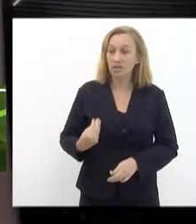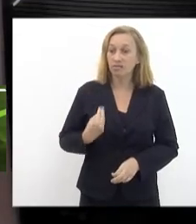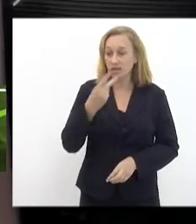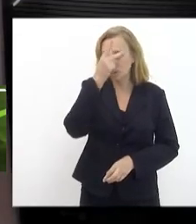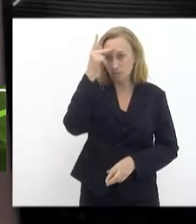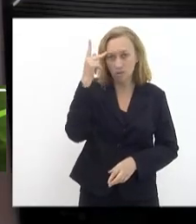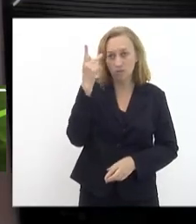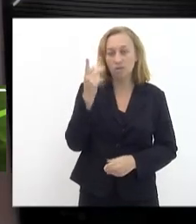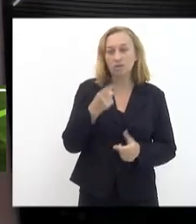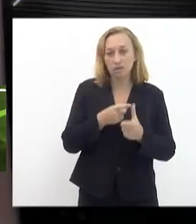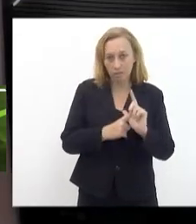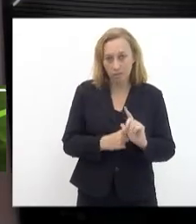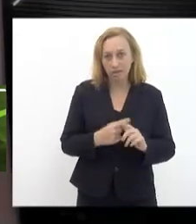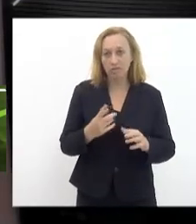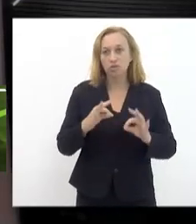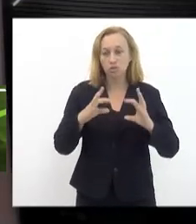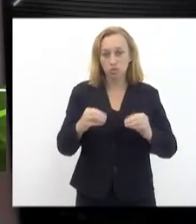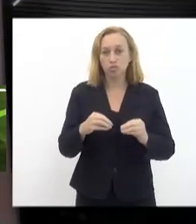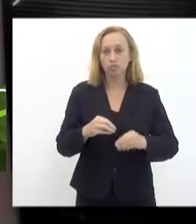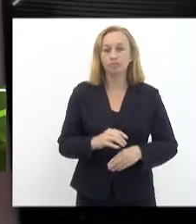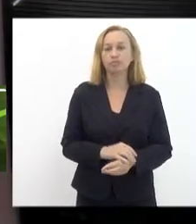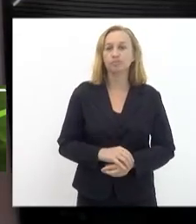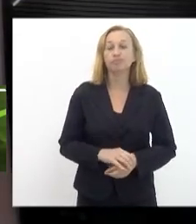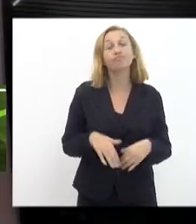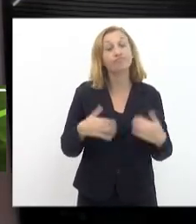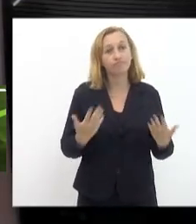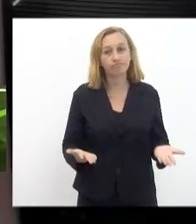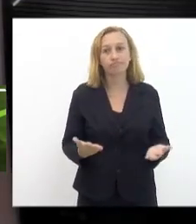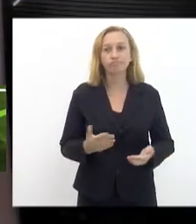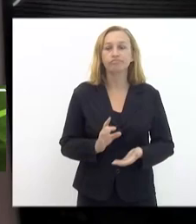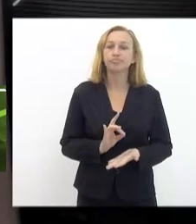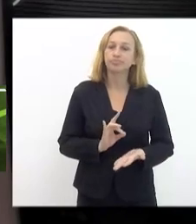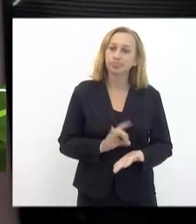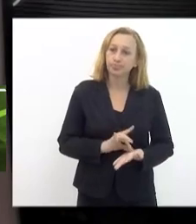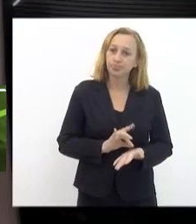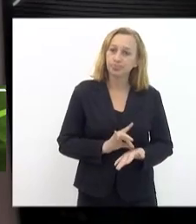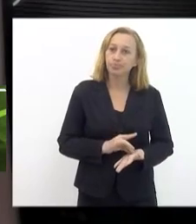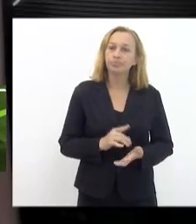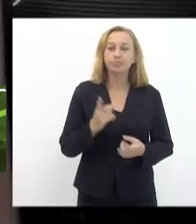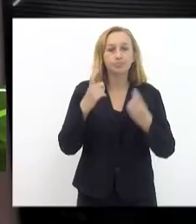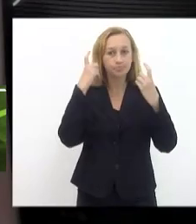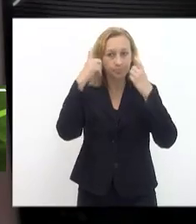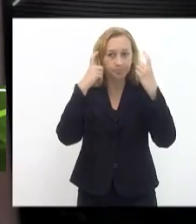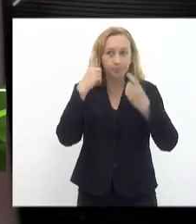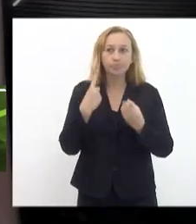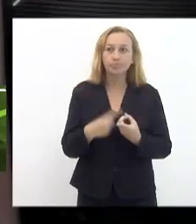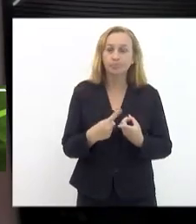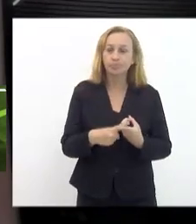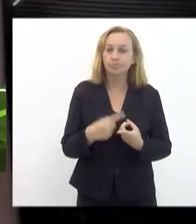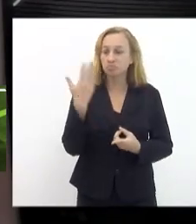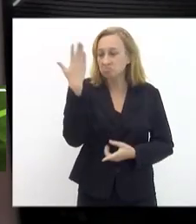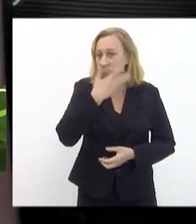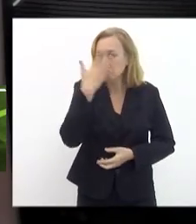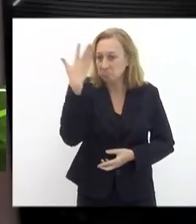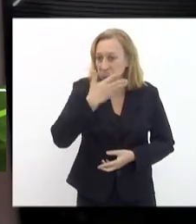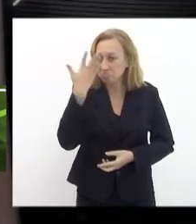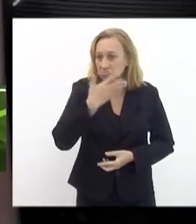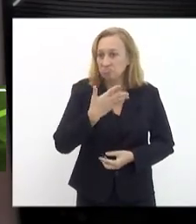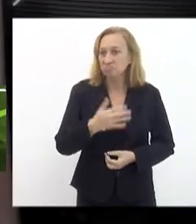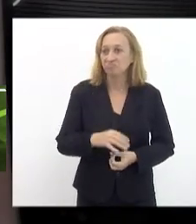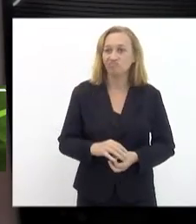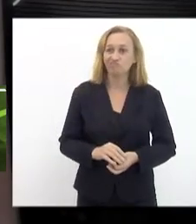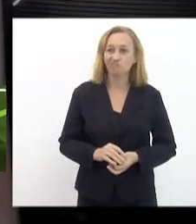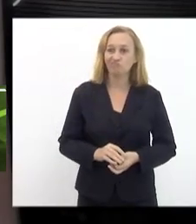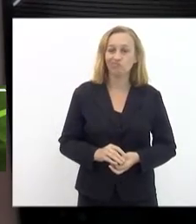que a pena aqui então aí realmente preocupa porque eu não tô vendo por